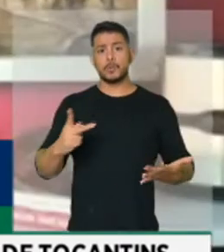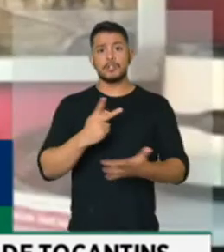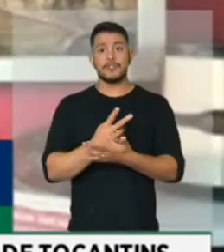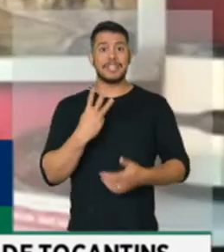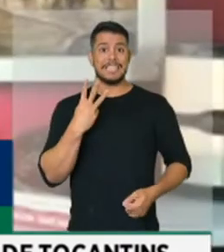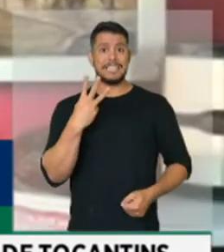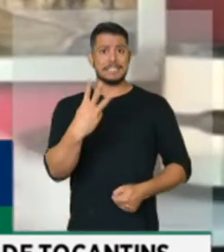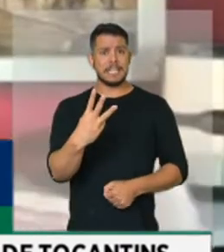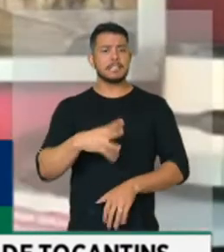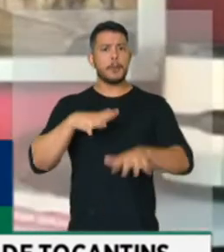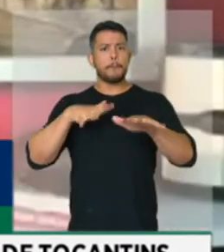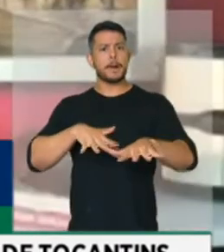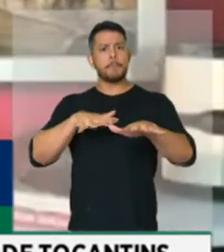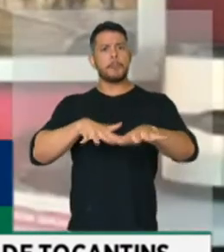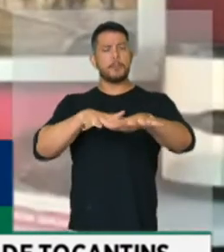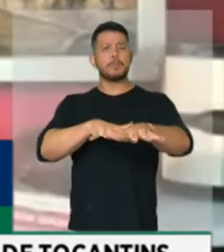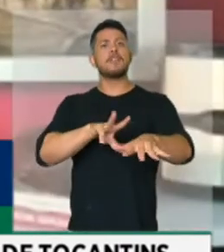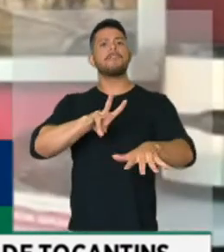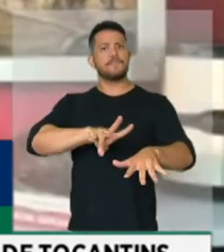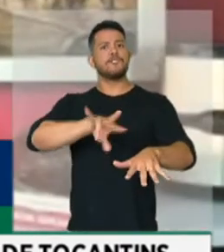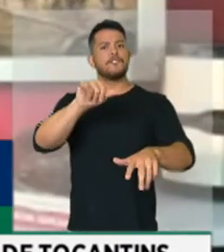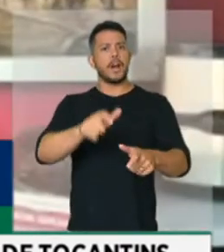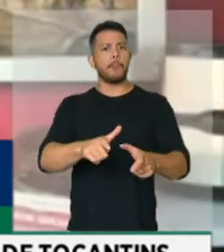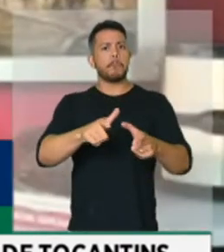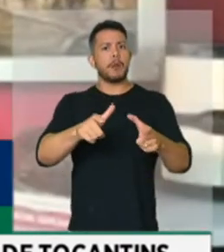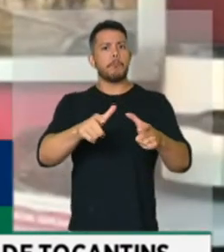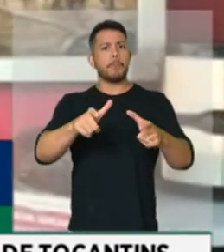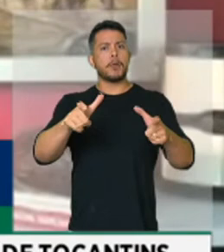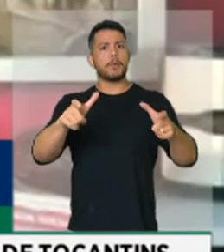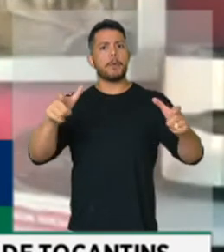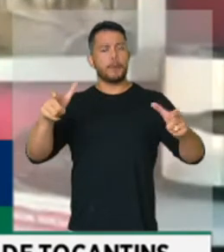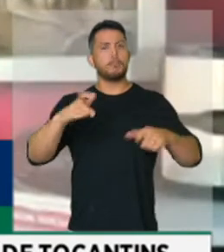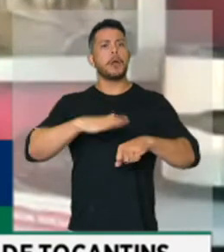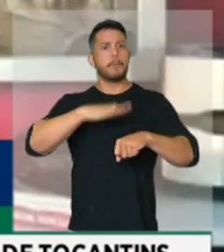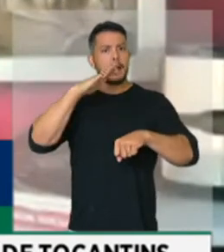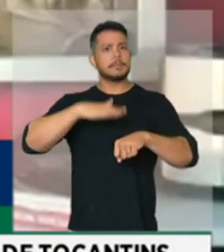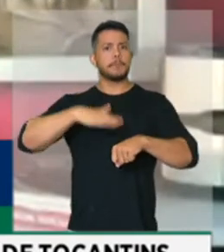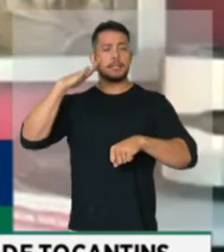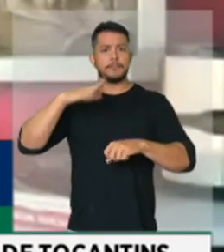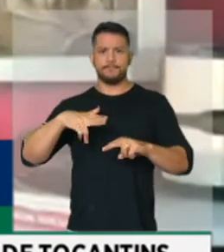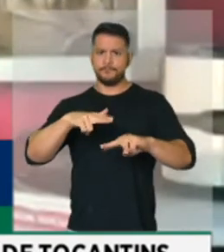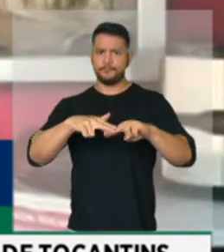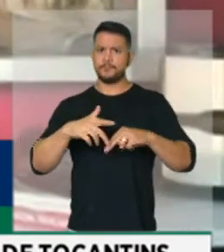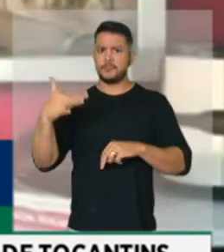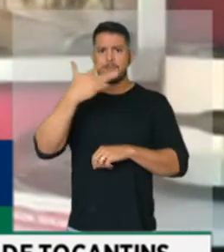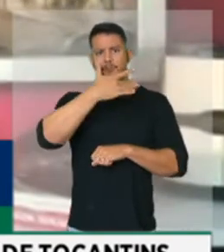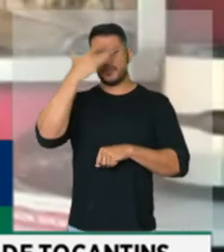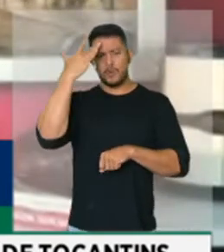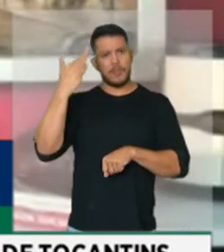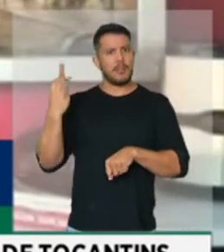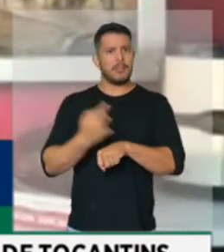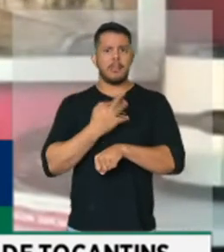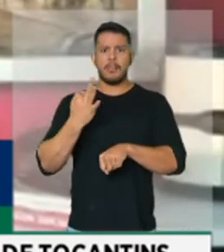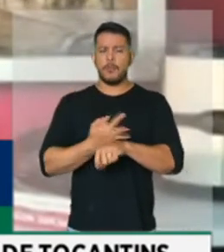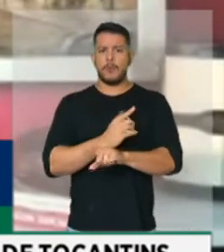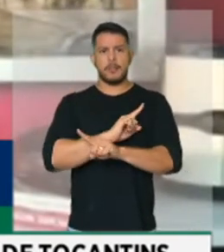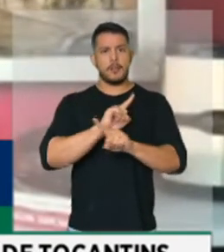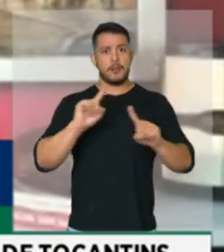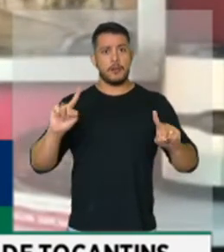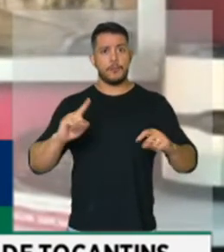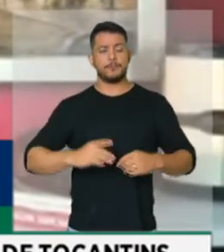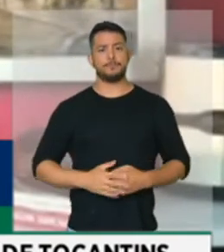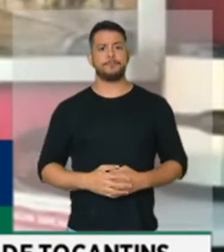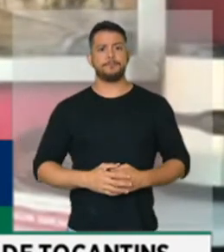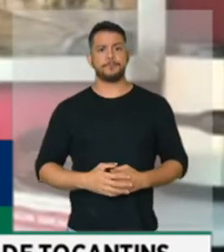de ruas, e vai crescer cada vez mais, porque as pessoas não aguentam mais esse governo do Bolsonaro. Por isso eu quero fazer